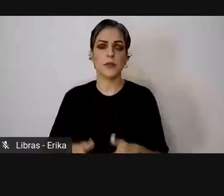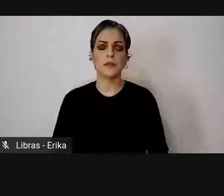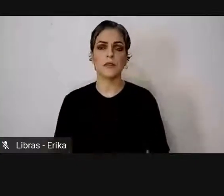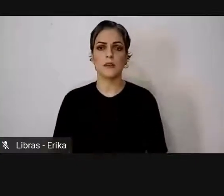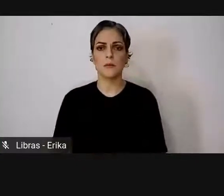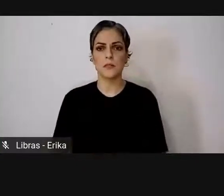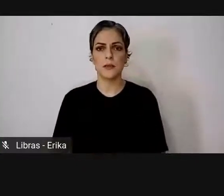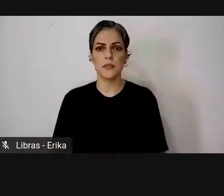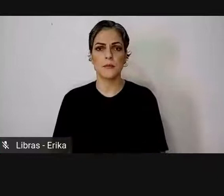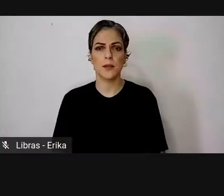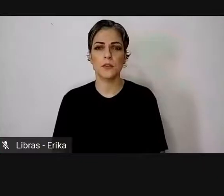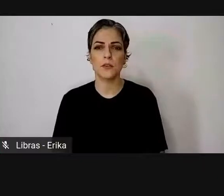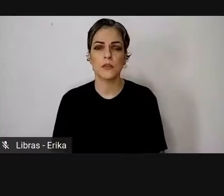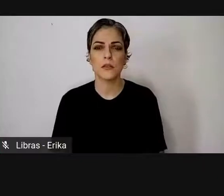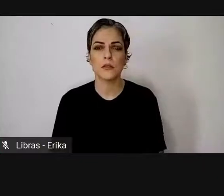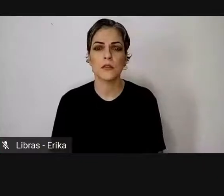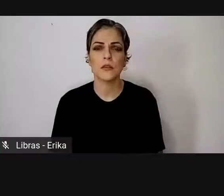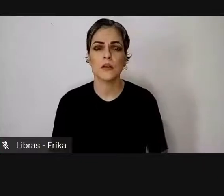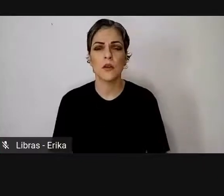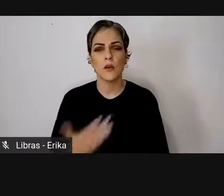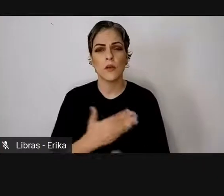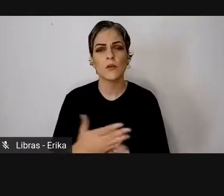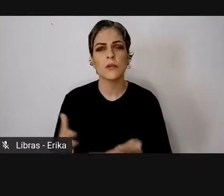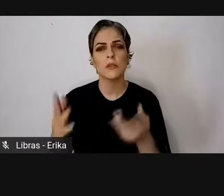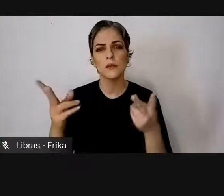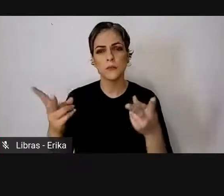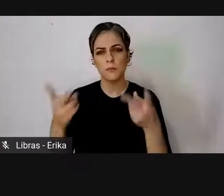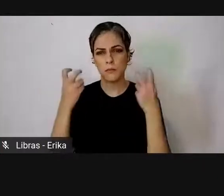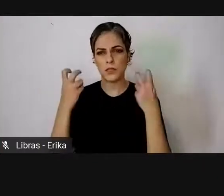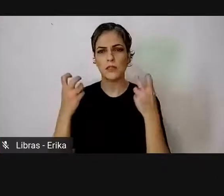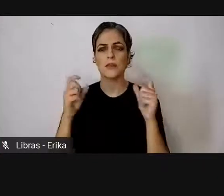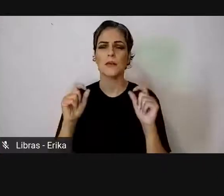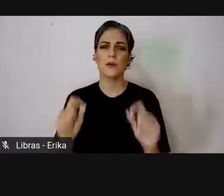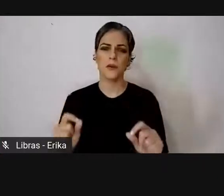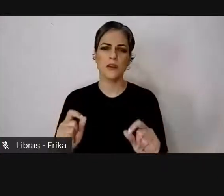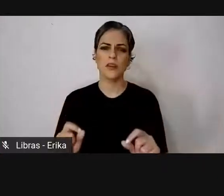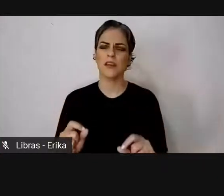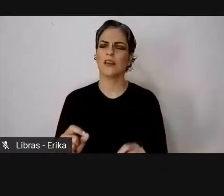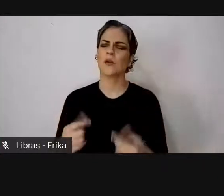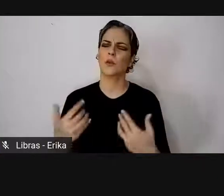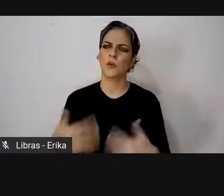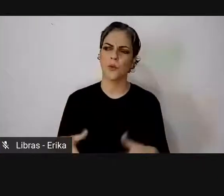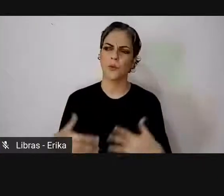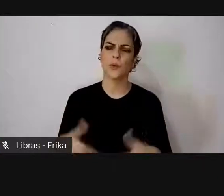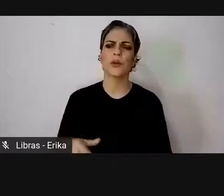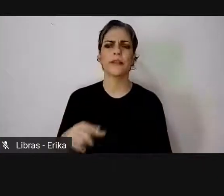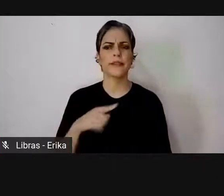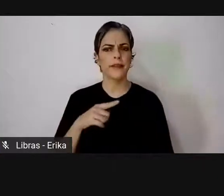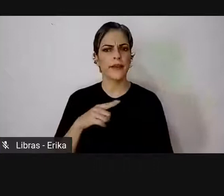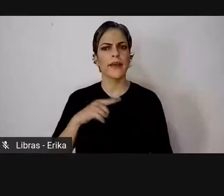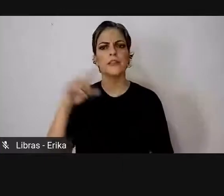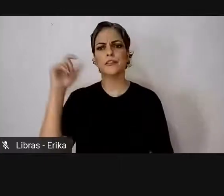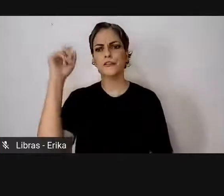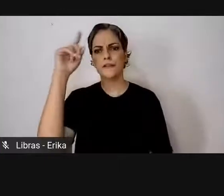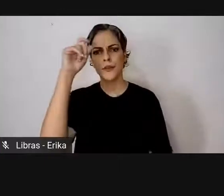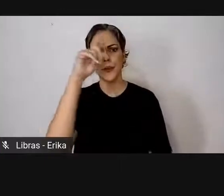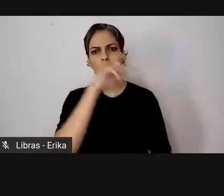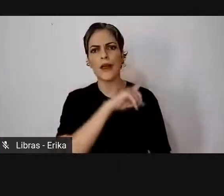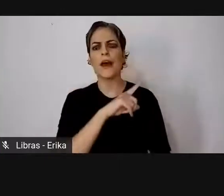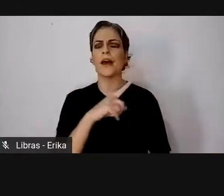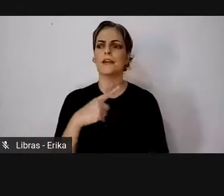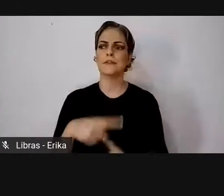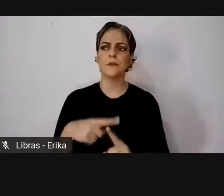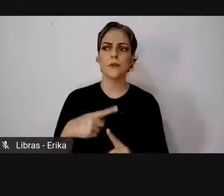a quanta dificuldade, né, eu sem aquele acesso, quanta dificuldade eu